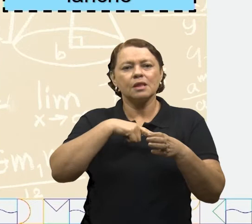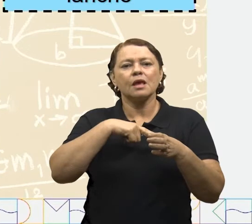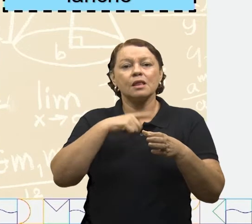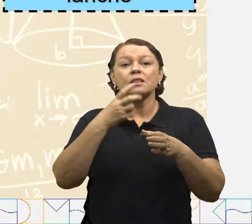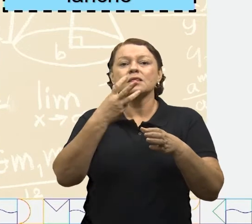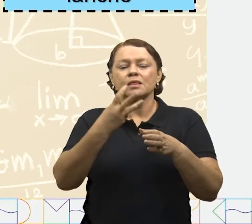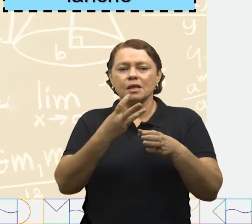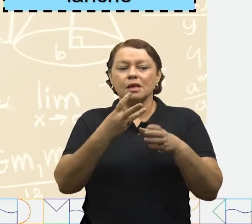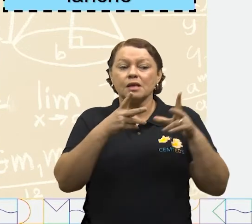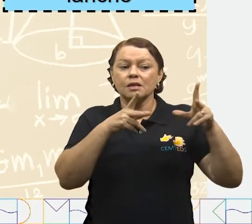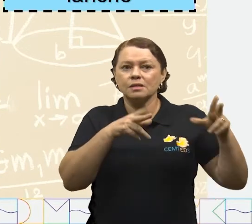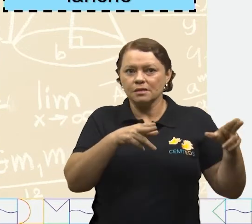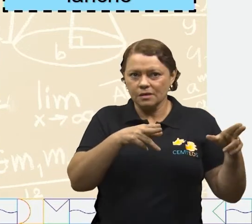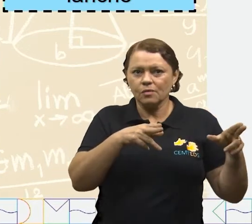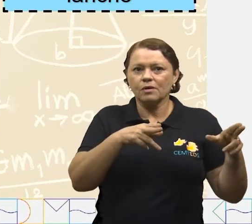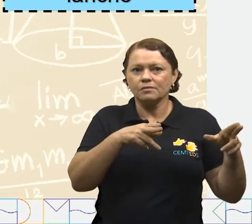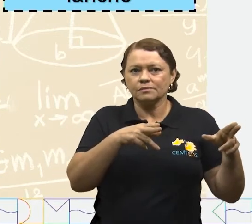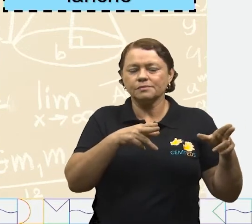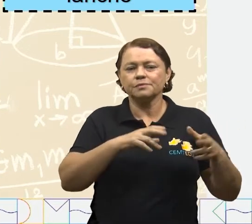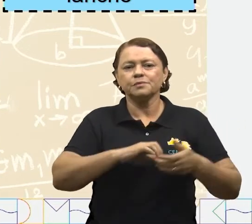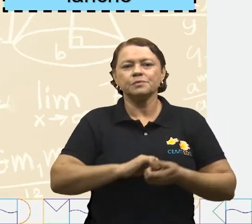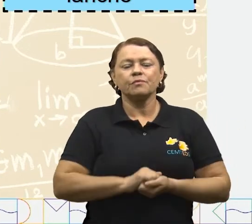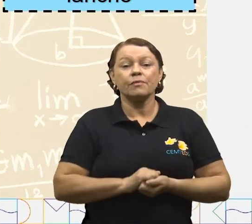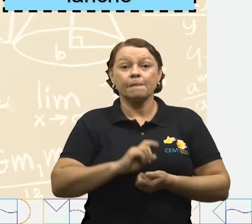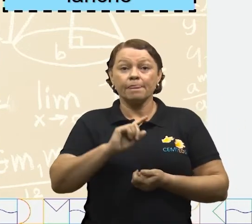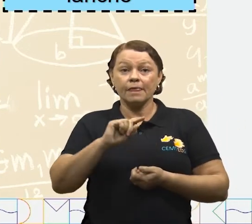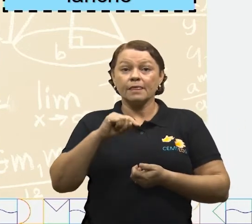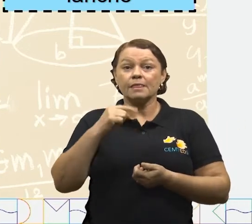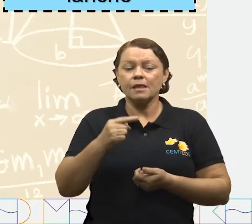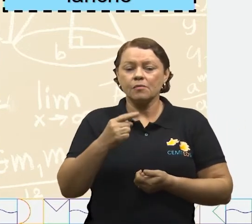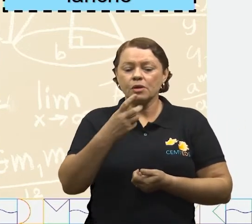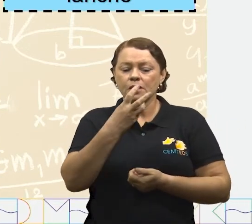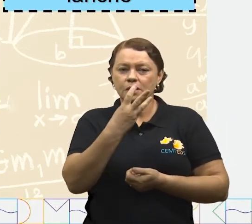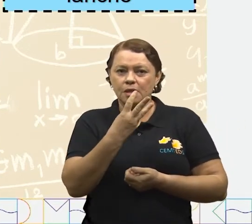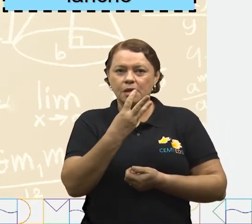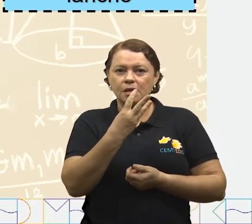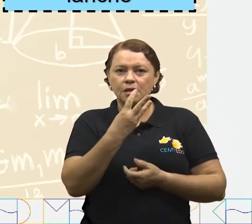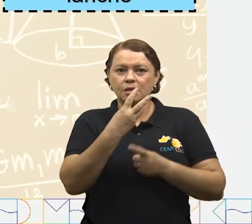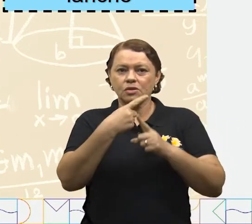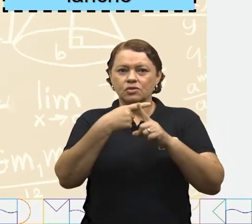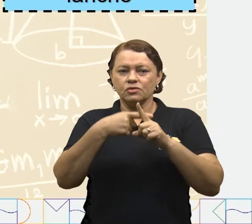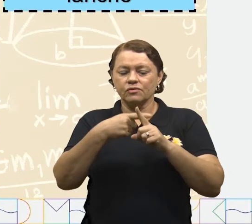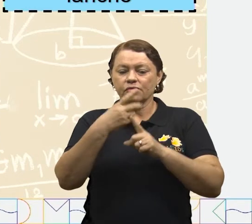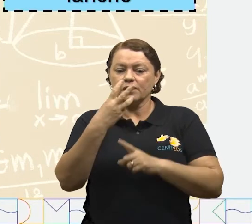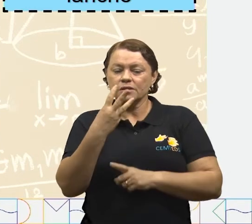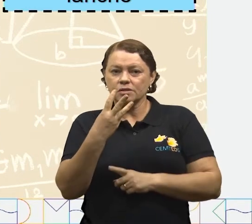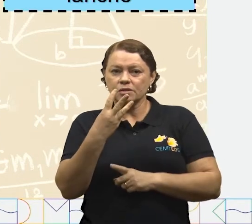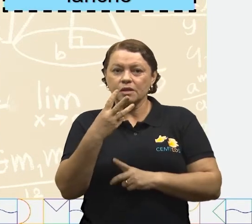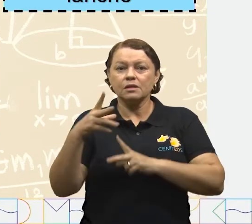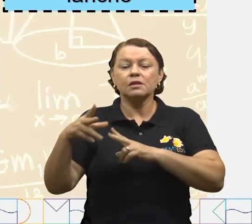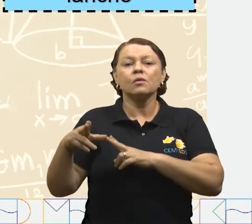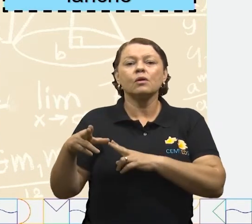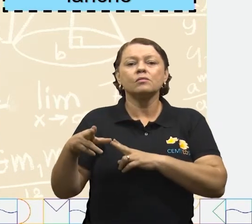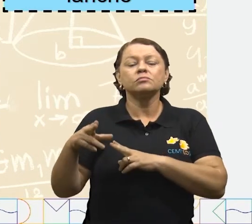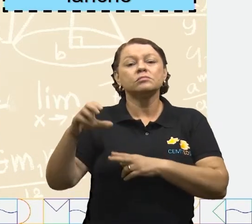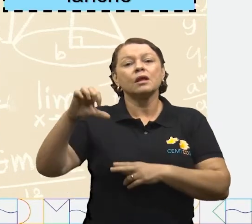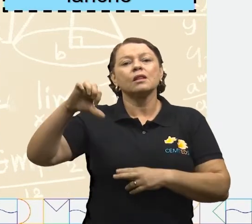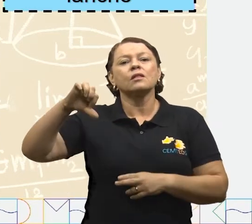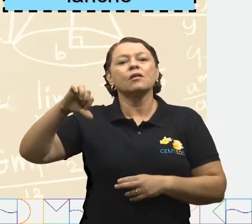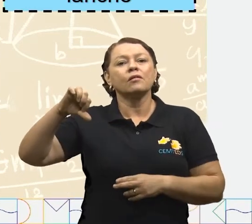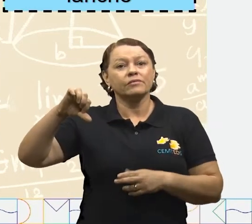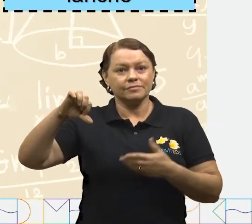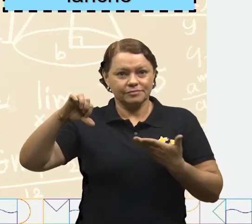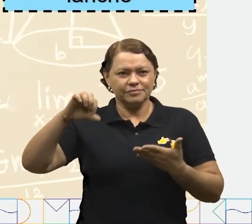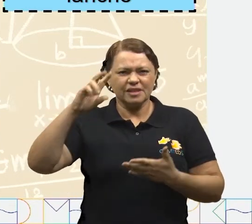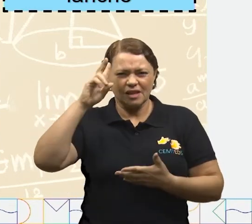também um grupo dois sanduíches logo três vezes o número 3 são nove